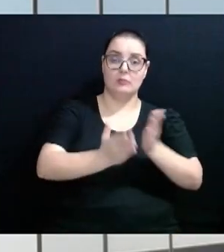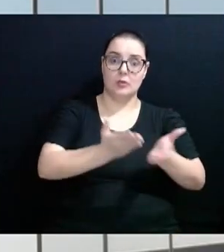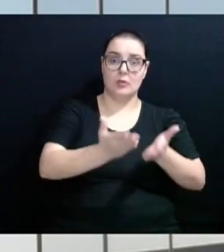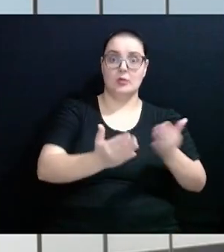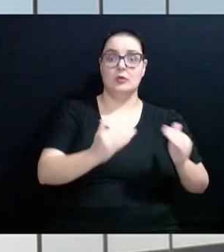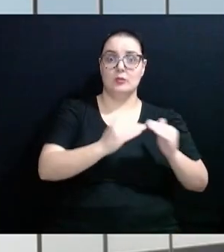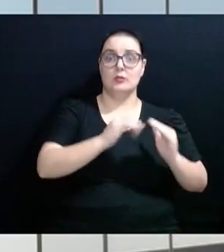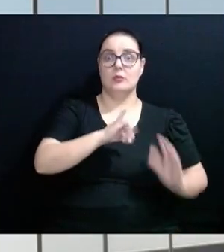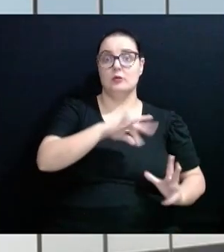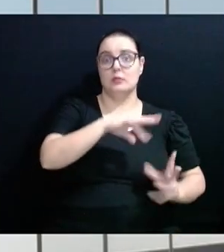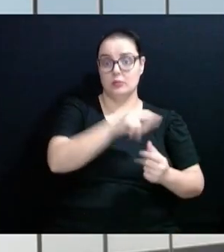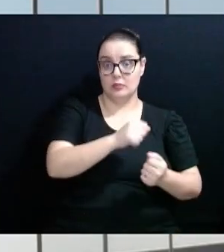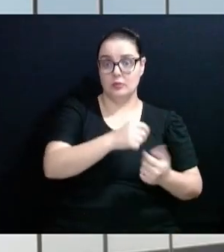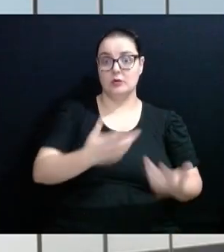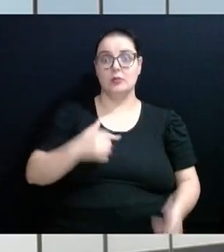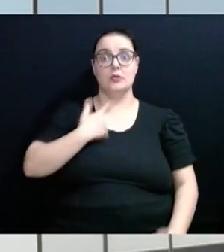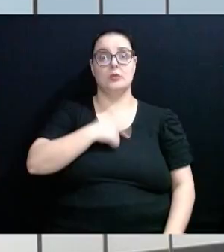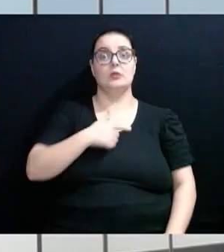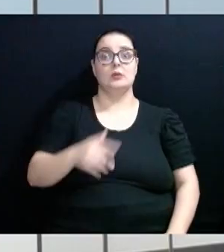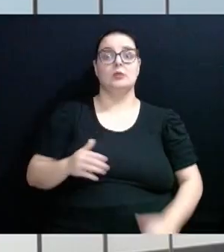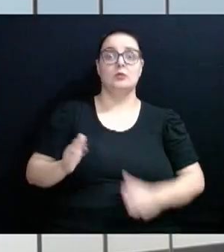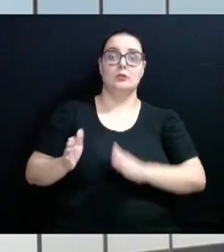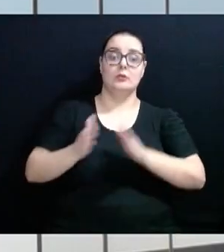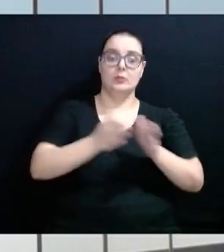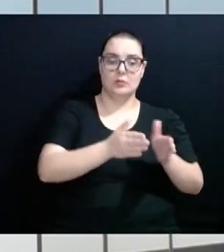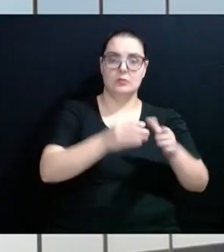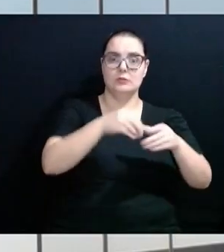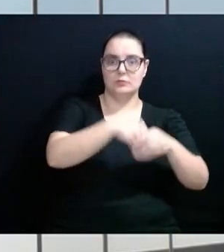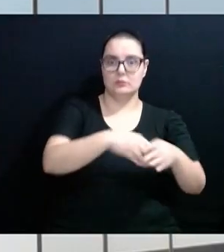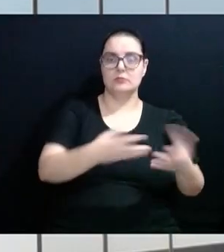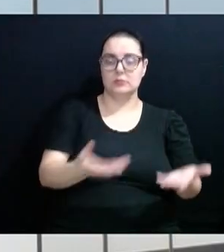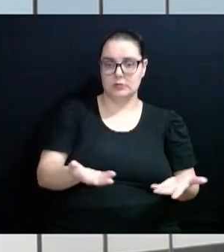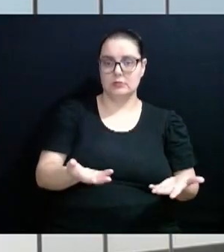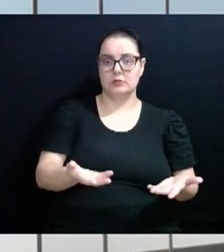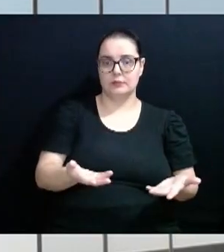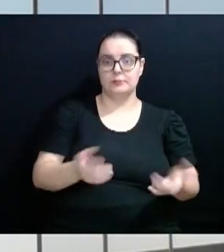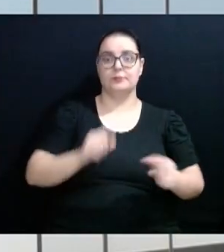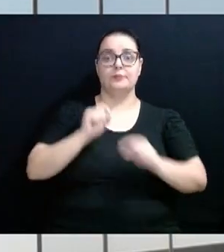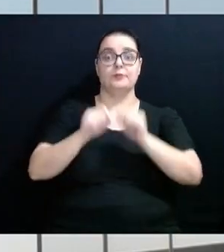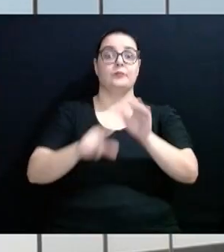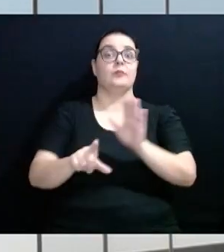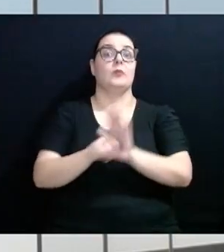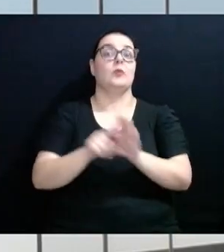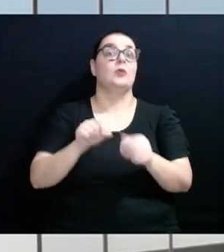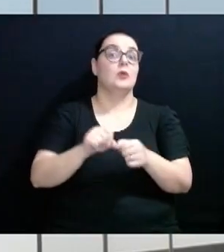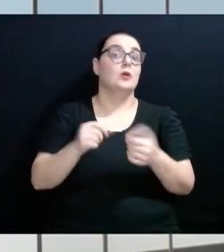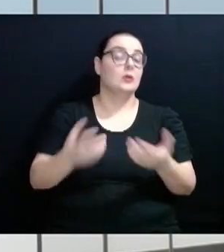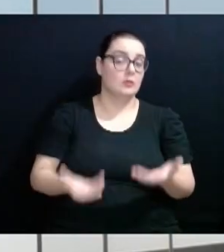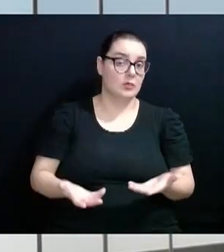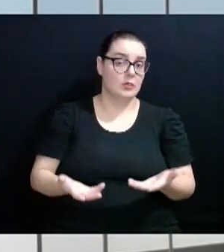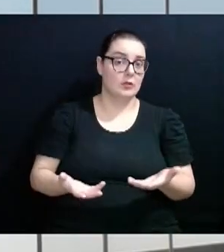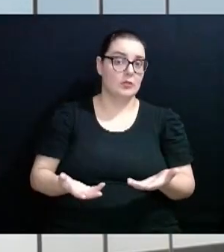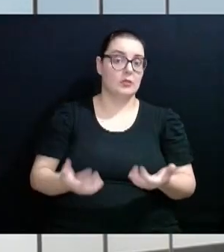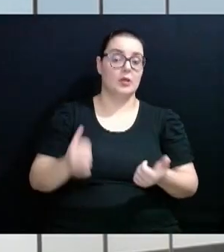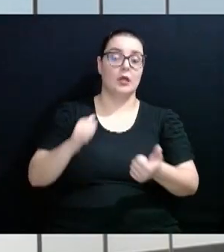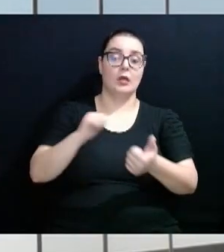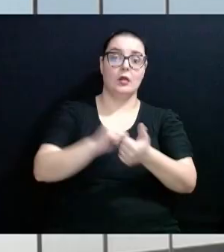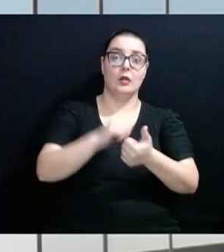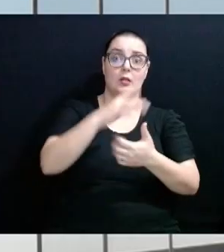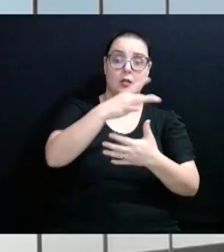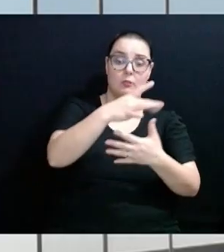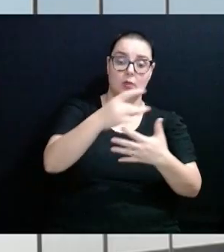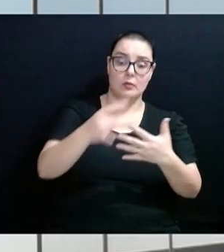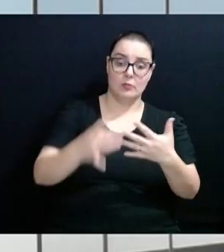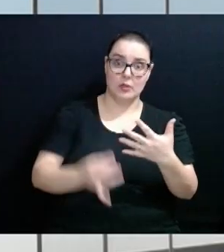dos quais nós somos signatários, né? Então, o que a lei faz? Ela qualifica, né, o